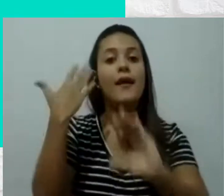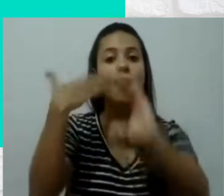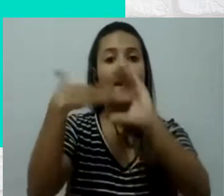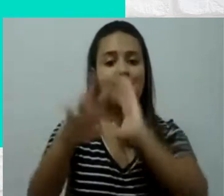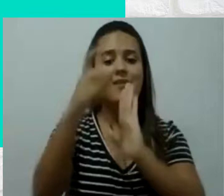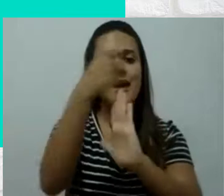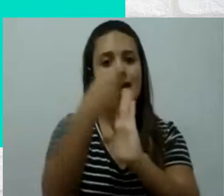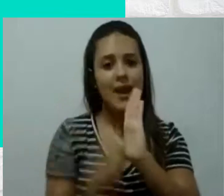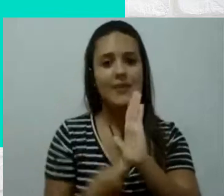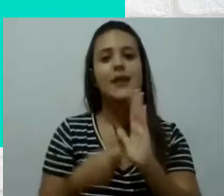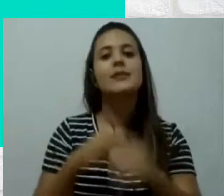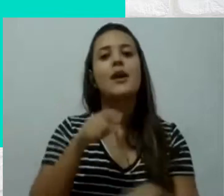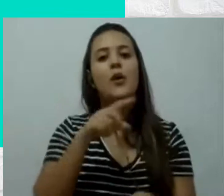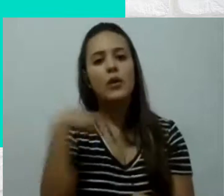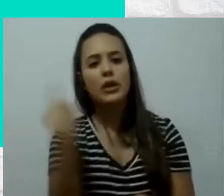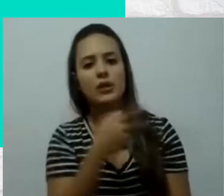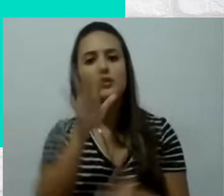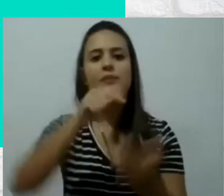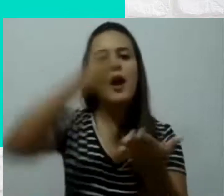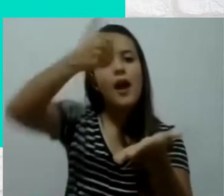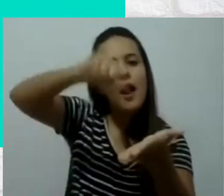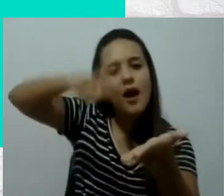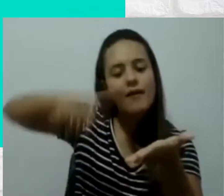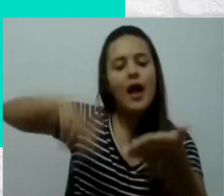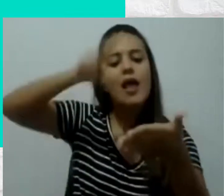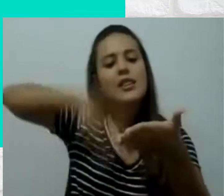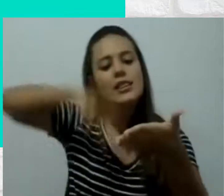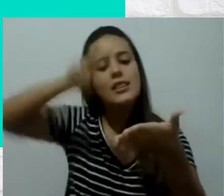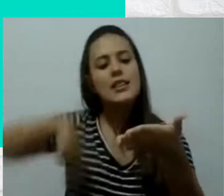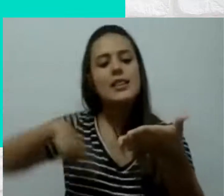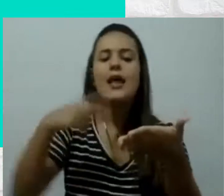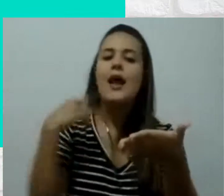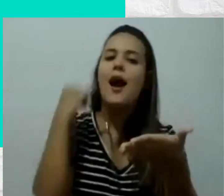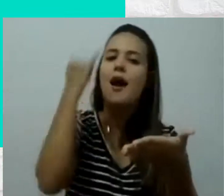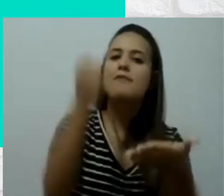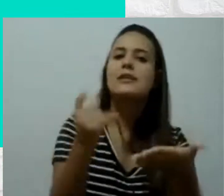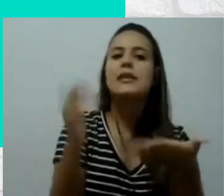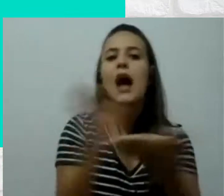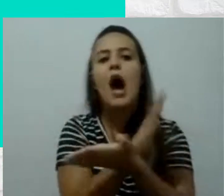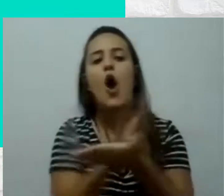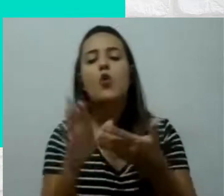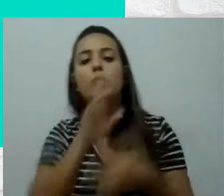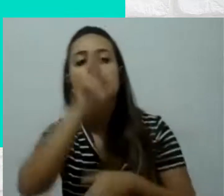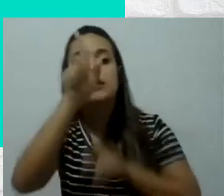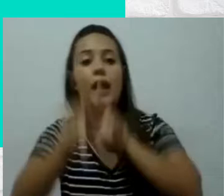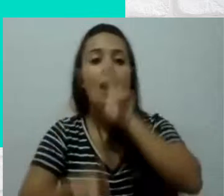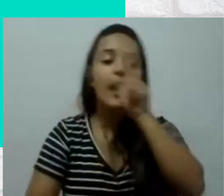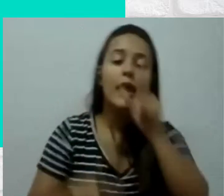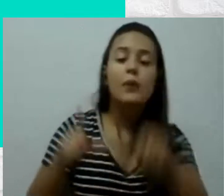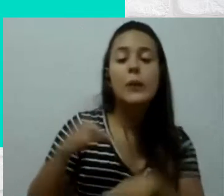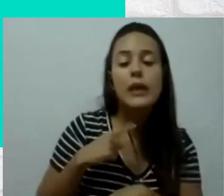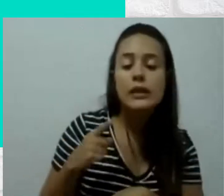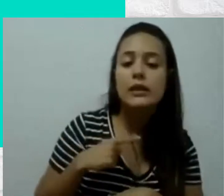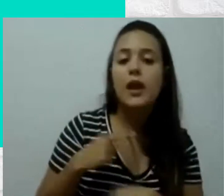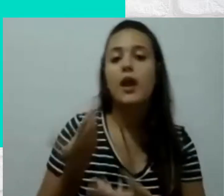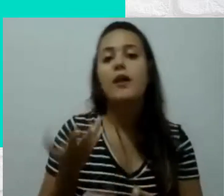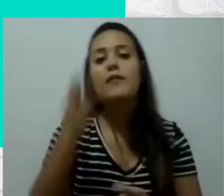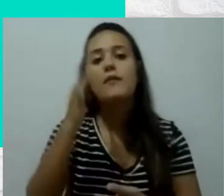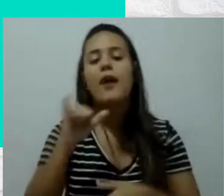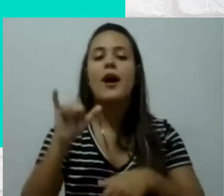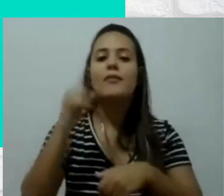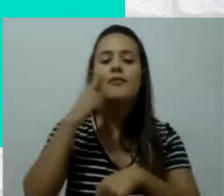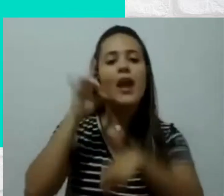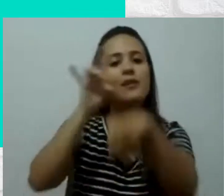redação para a gente e nós vamos ver, dar um diagnóstico de alguns erros que vocês vão